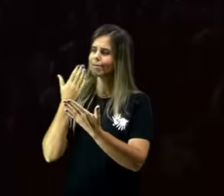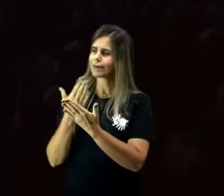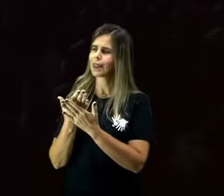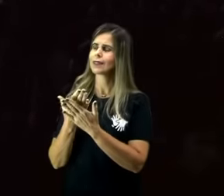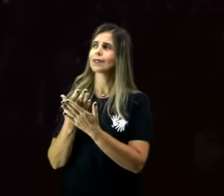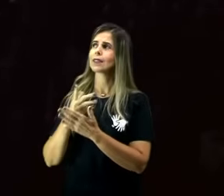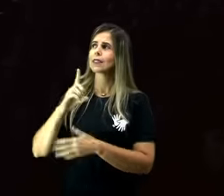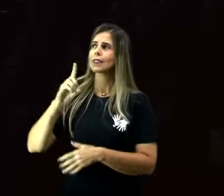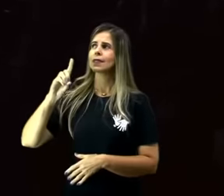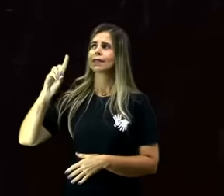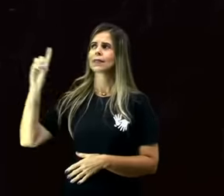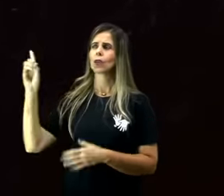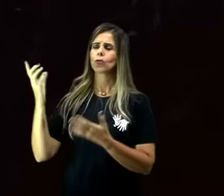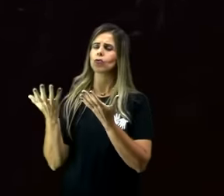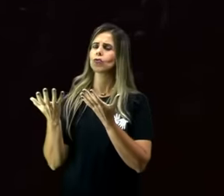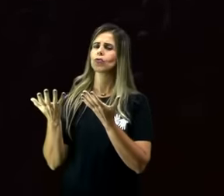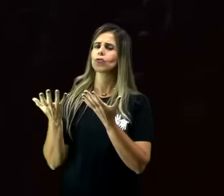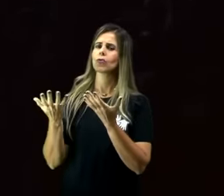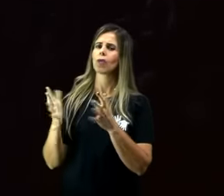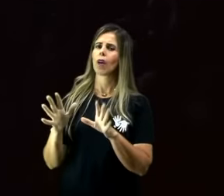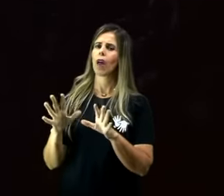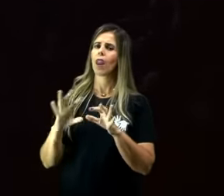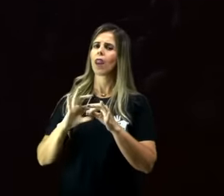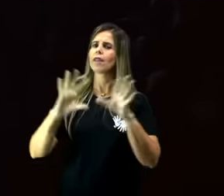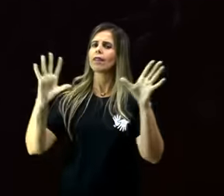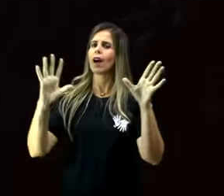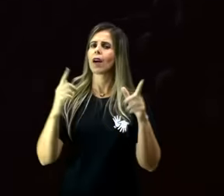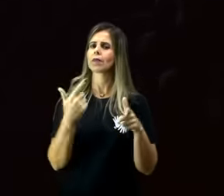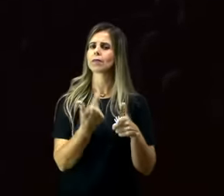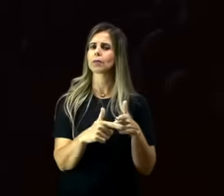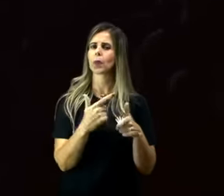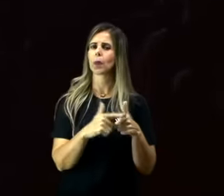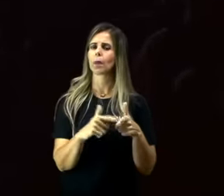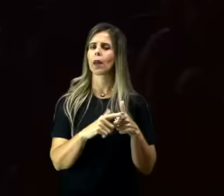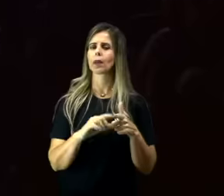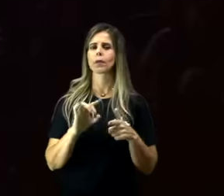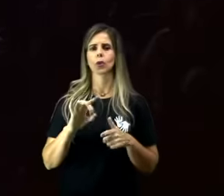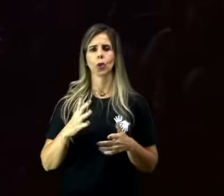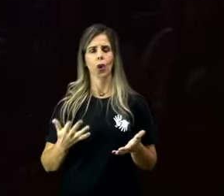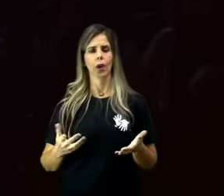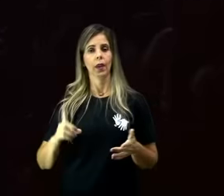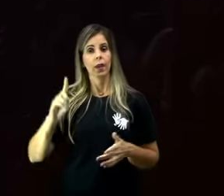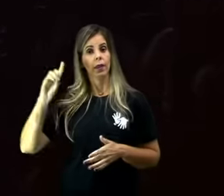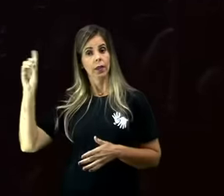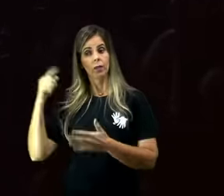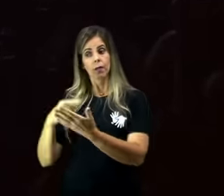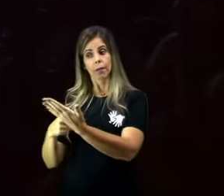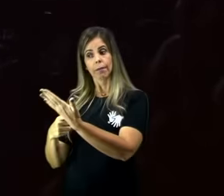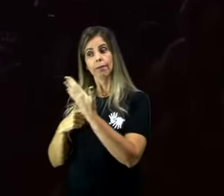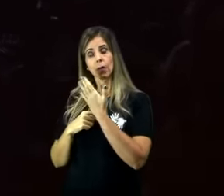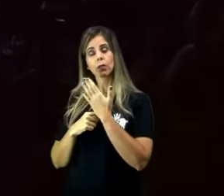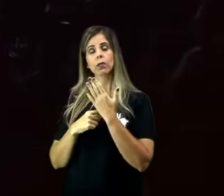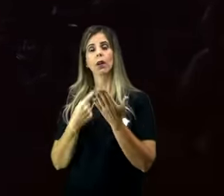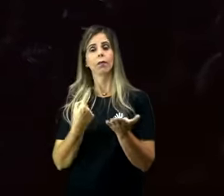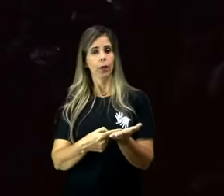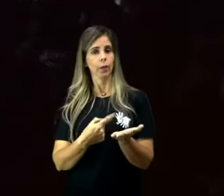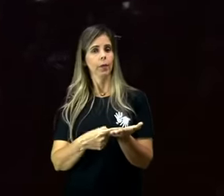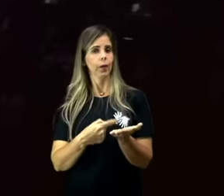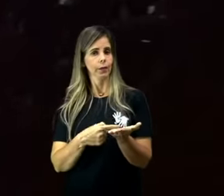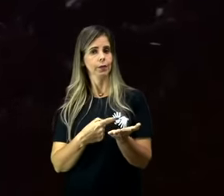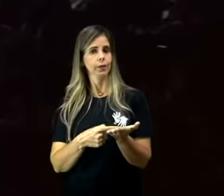simplesmente me livrar dos problemas. Diga: Deus quer me levar ao propósito. Quem crê, diga glória a Deus mais alto que você